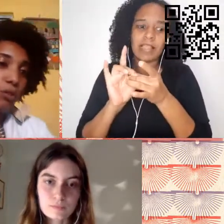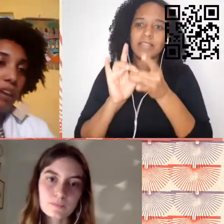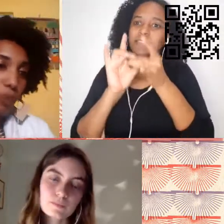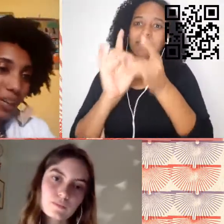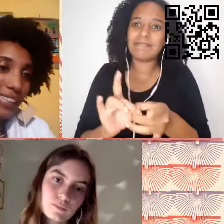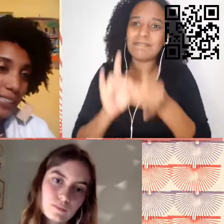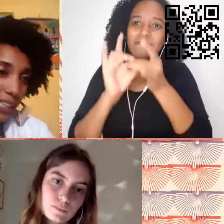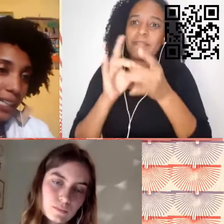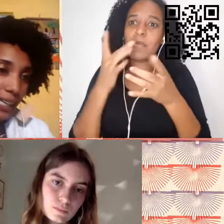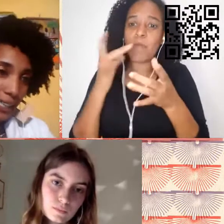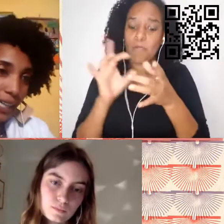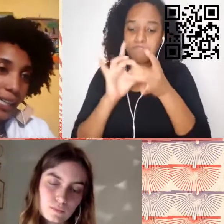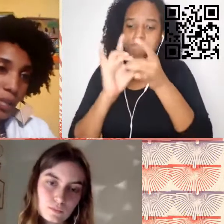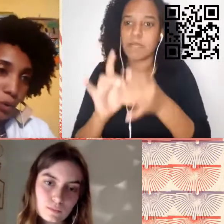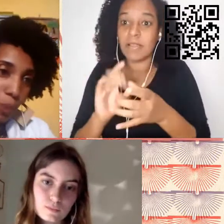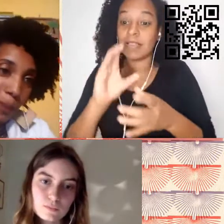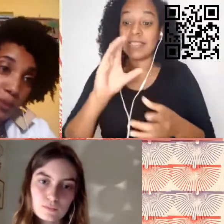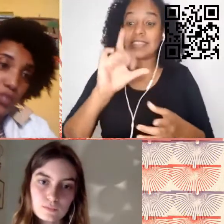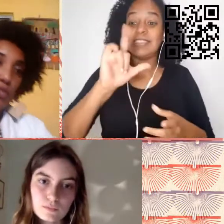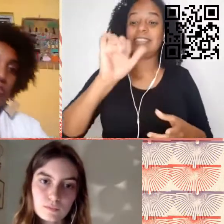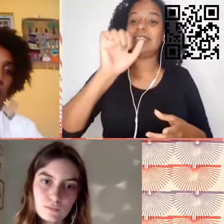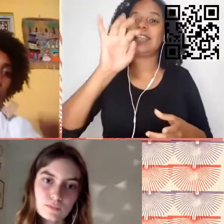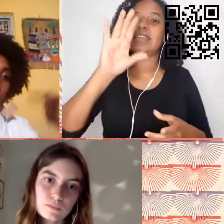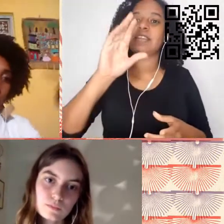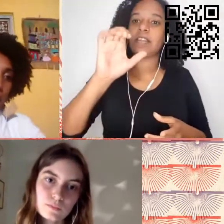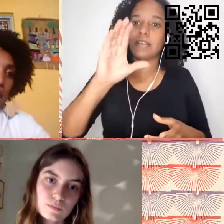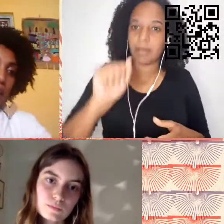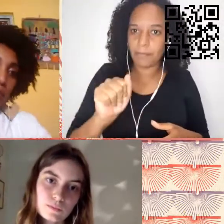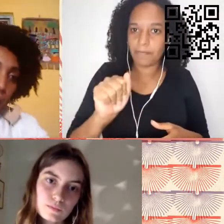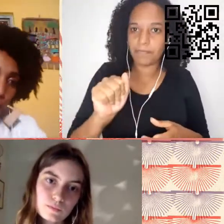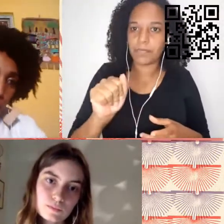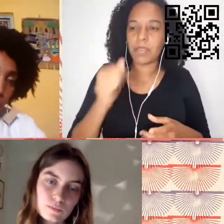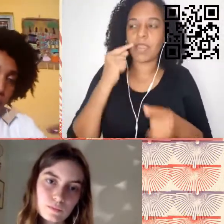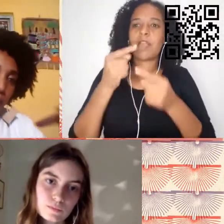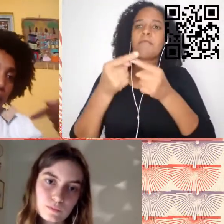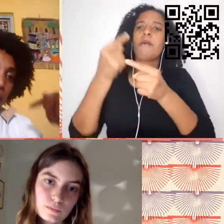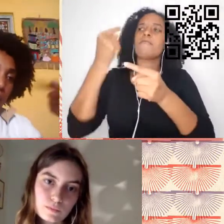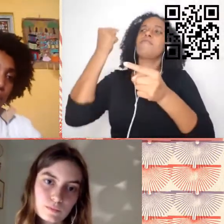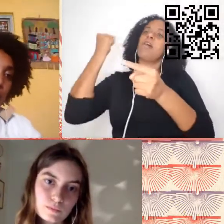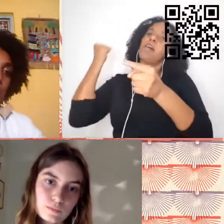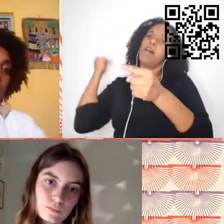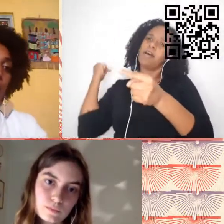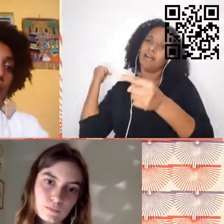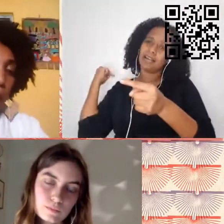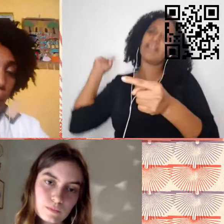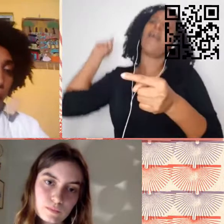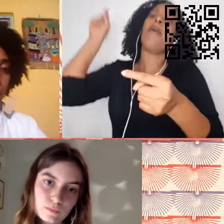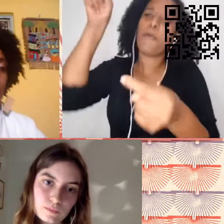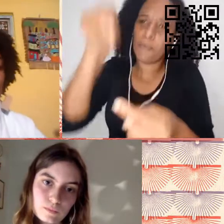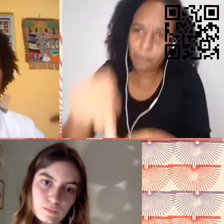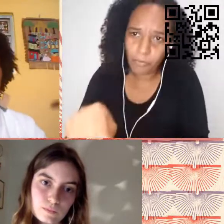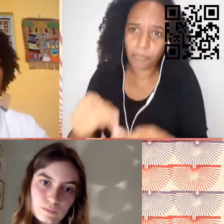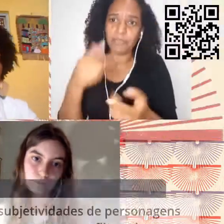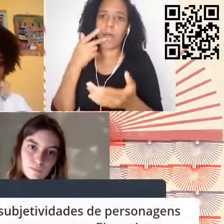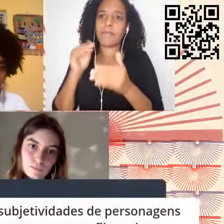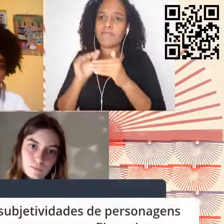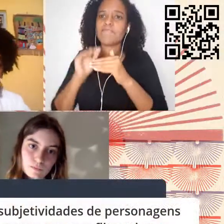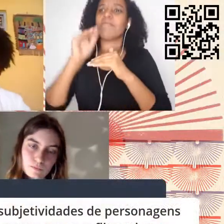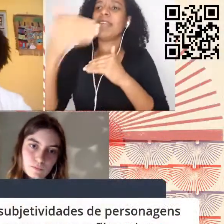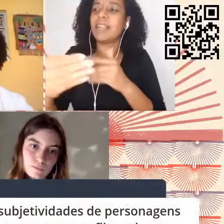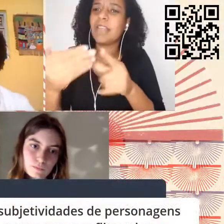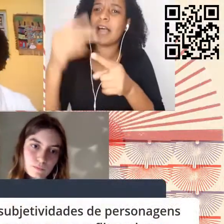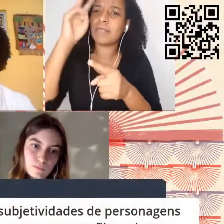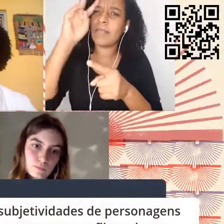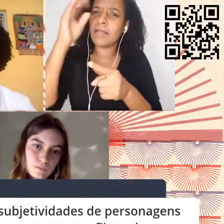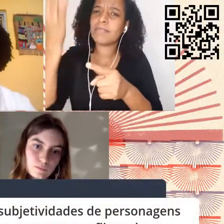colocar circular, vou colocar cíclica, né? Em alguns momentos a gente vai, volta para o passado e dá um passo para frente